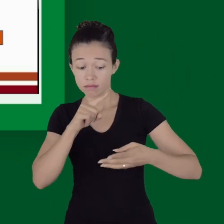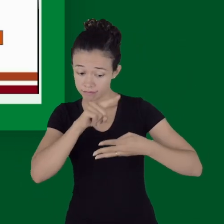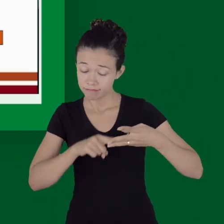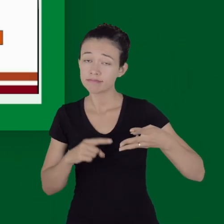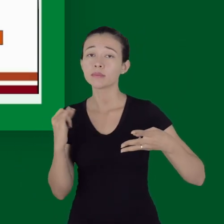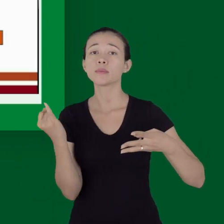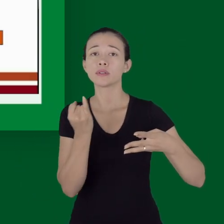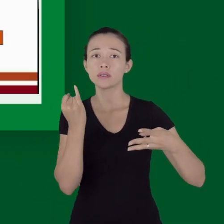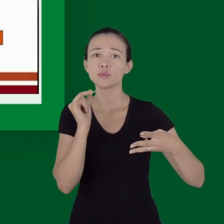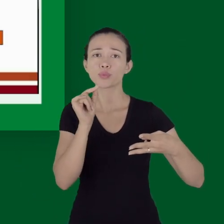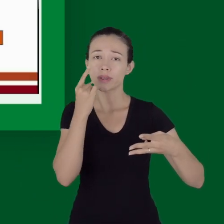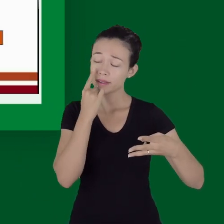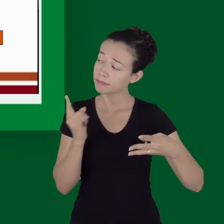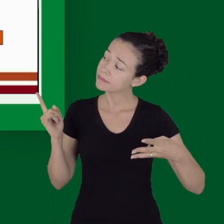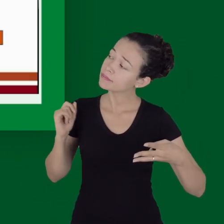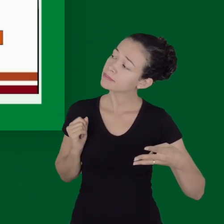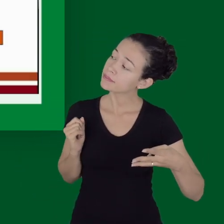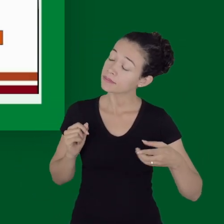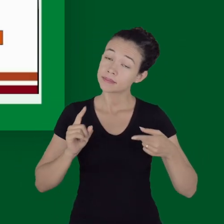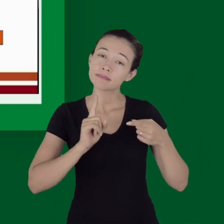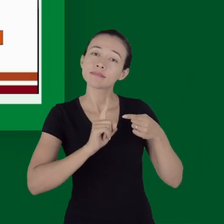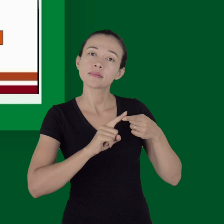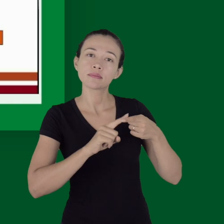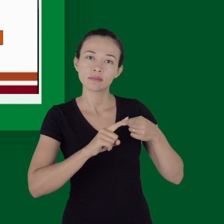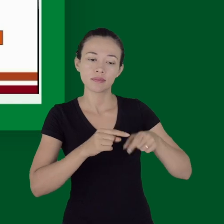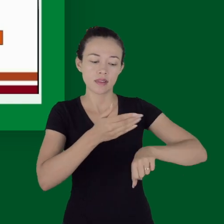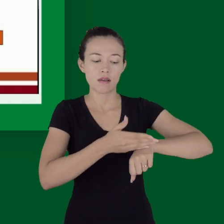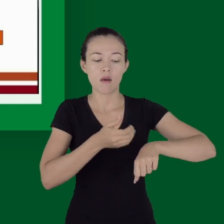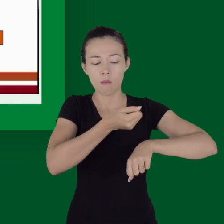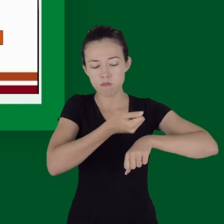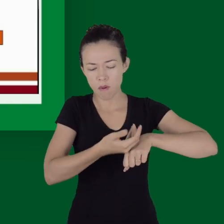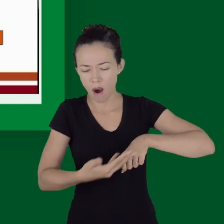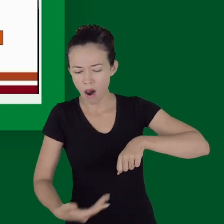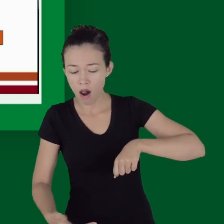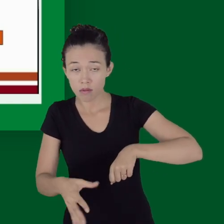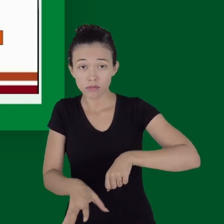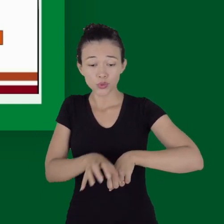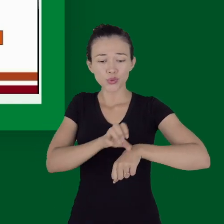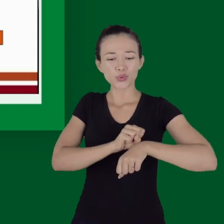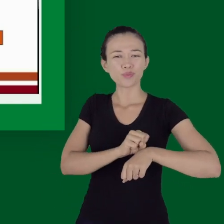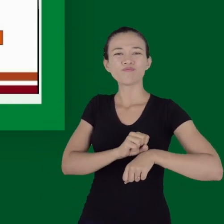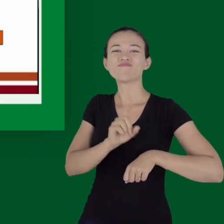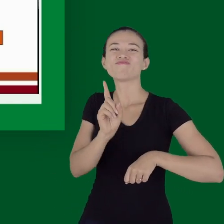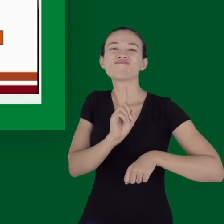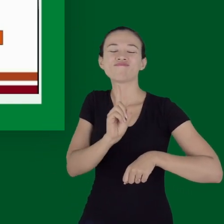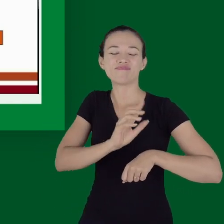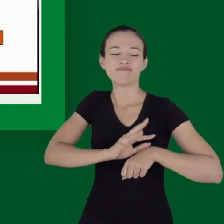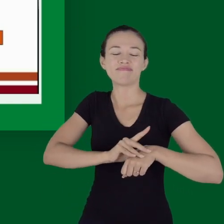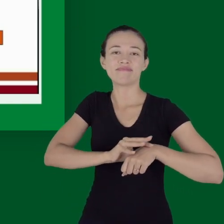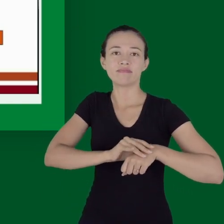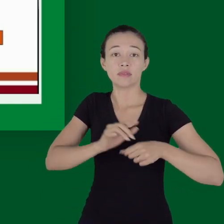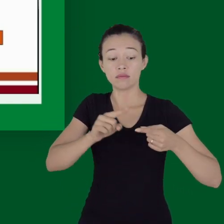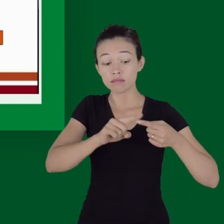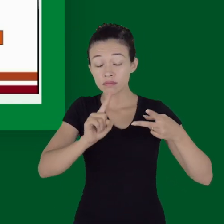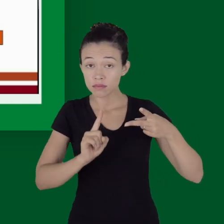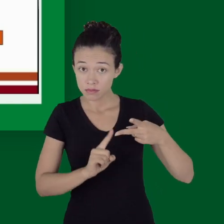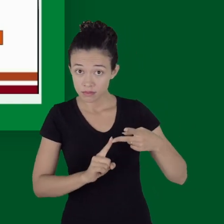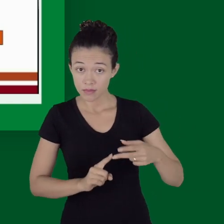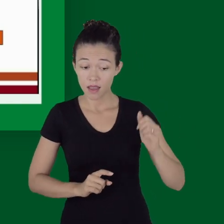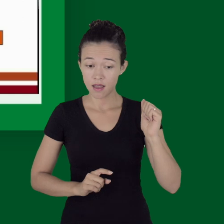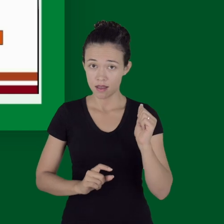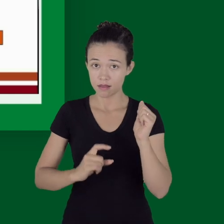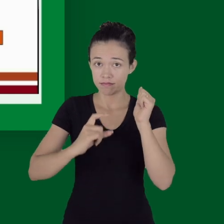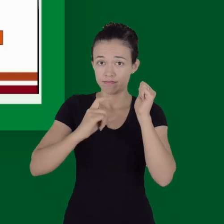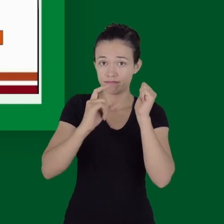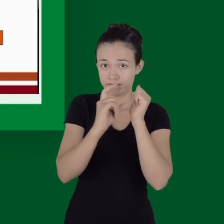Tríade letal né Essa Tríade letal Ela é formada pela coagulopatia pela acidose metabólica que a gente já